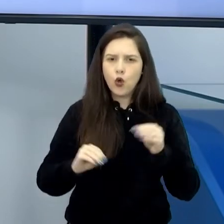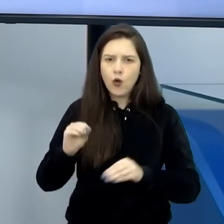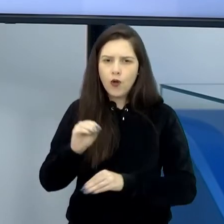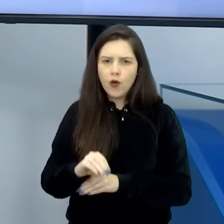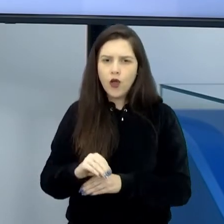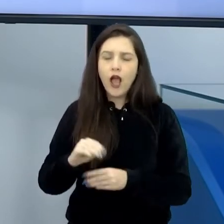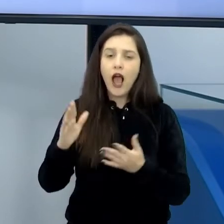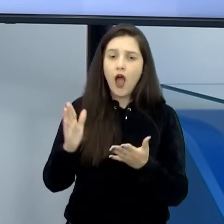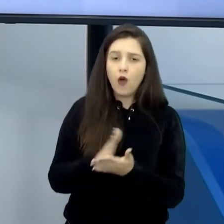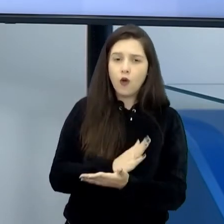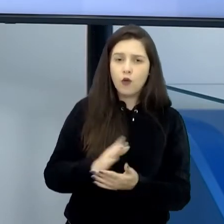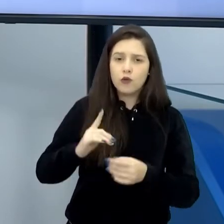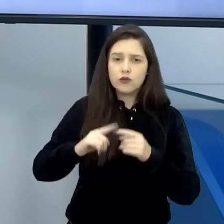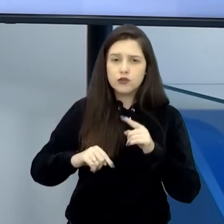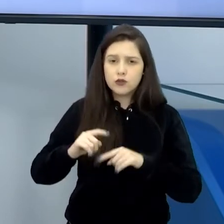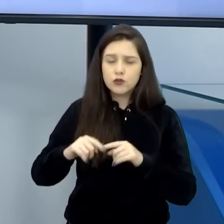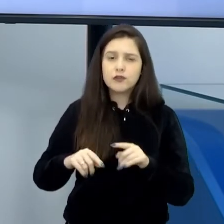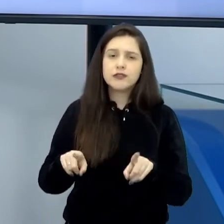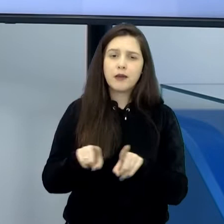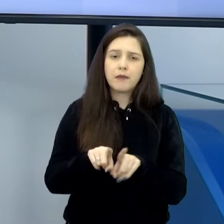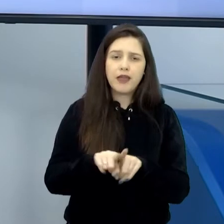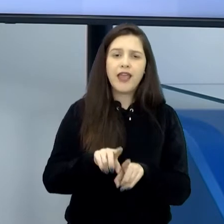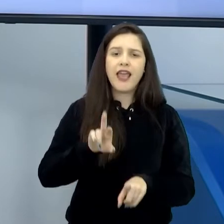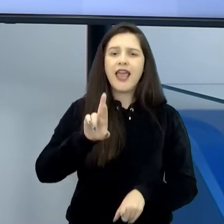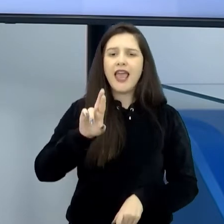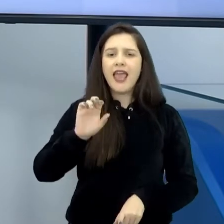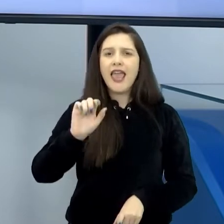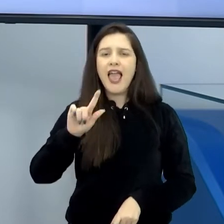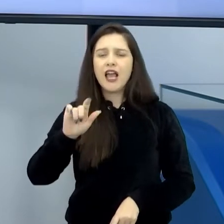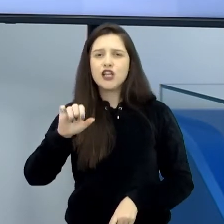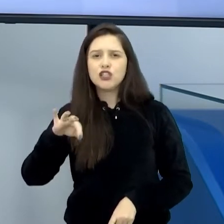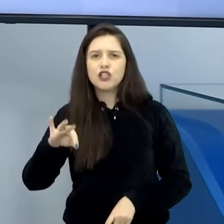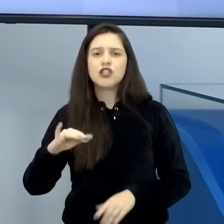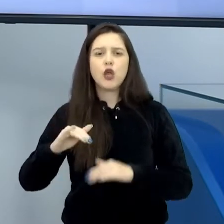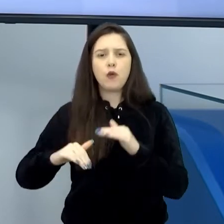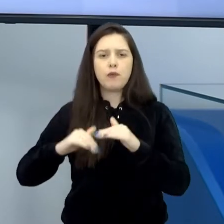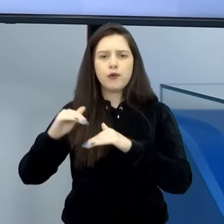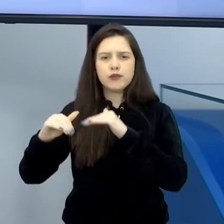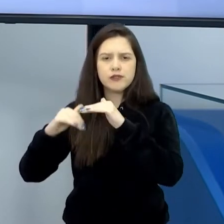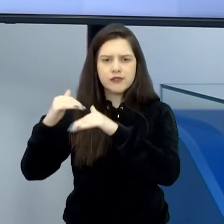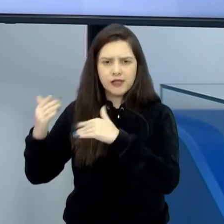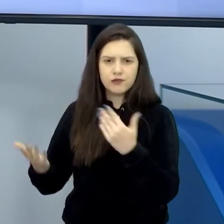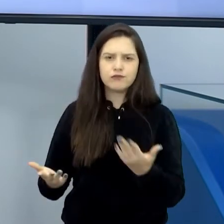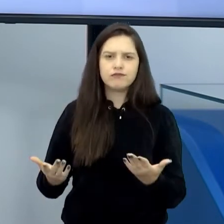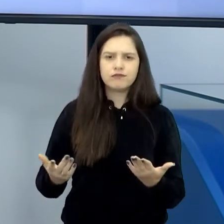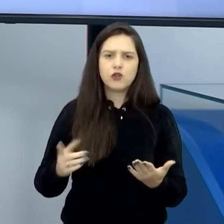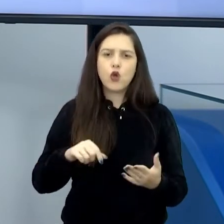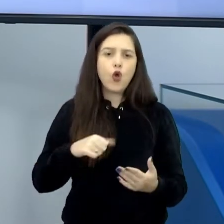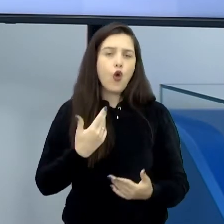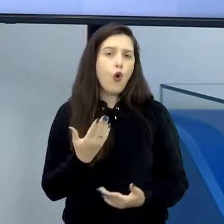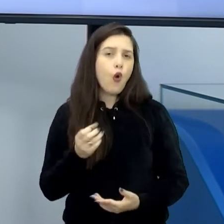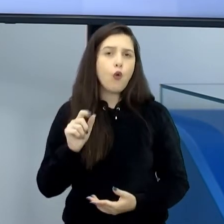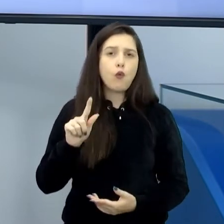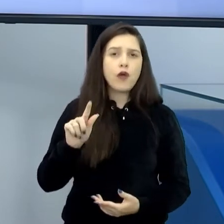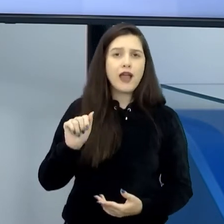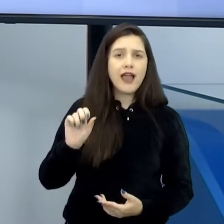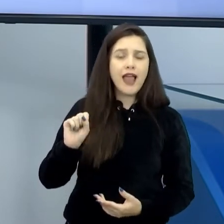os produtos e os reagentes do nosso processo reativo, na produção do ácido, né, ou gás